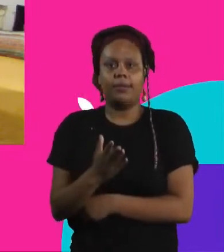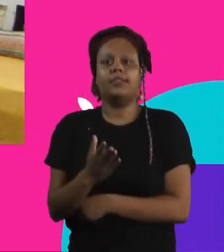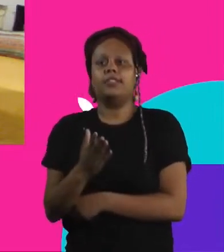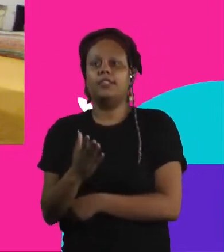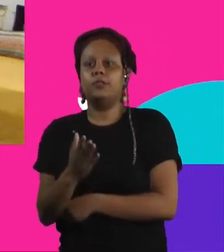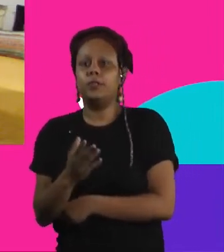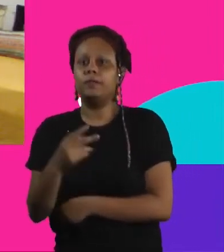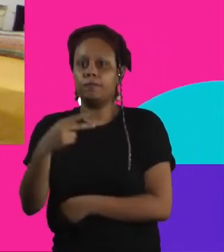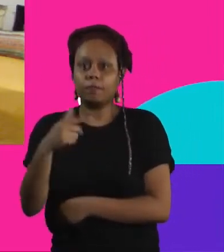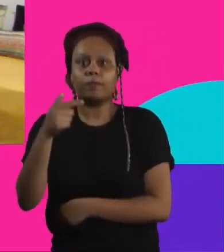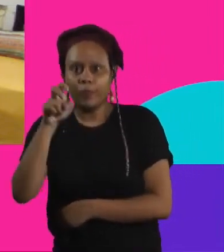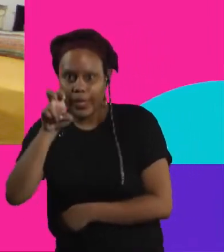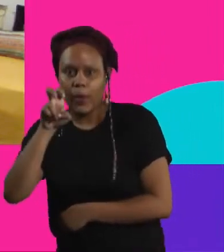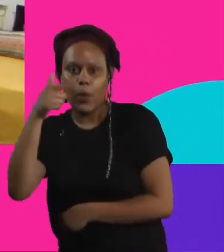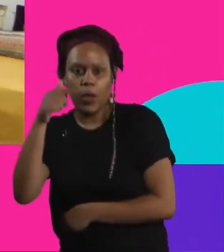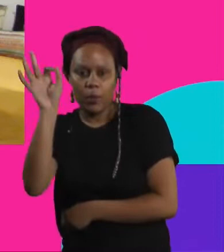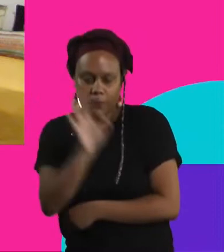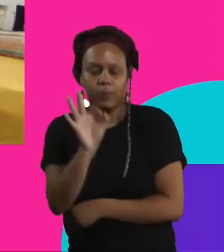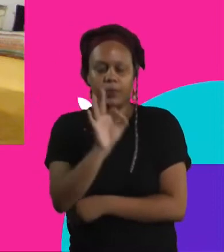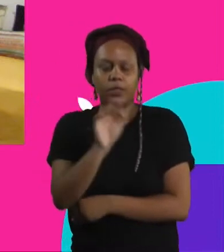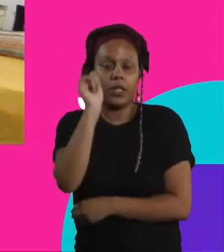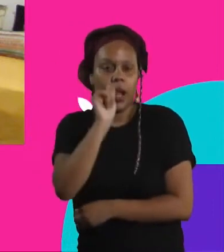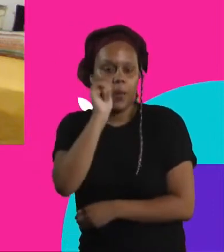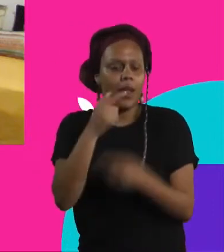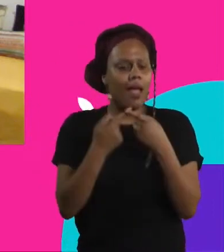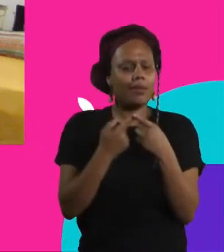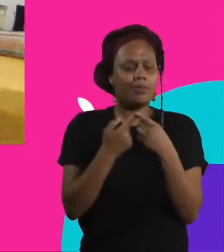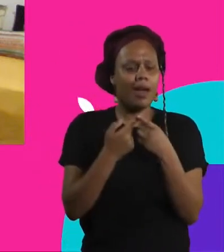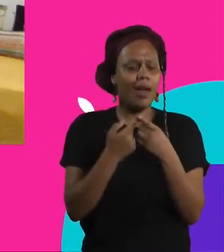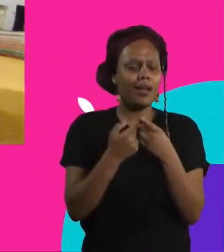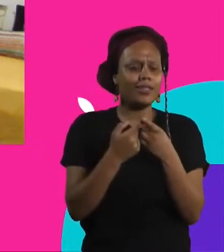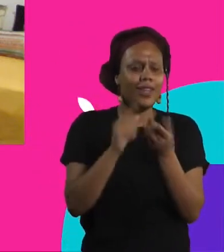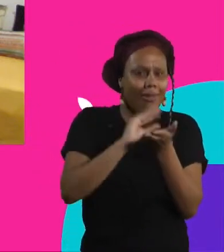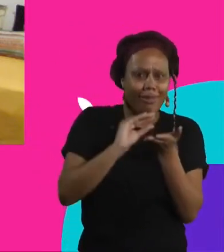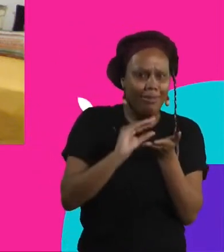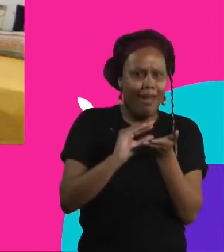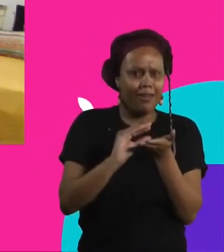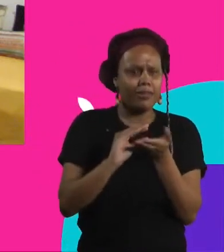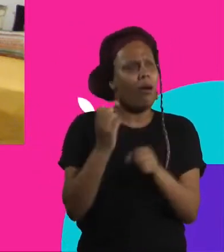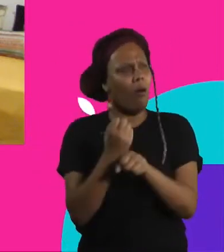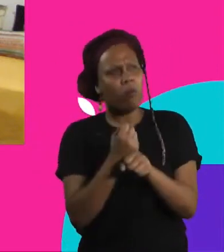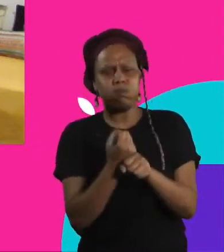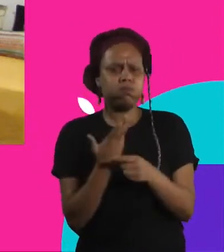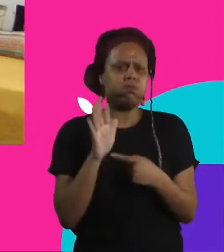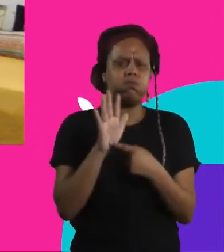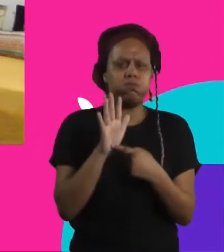mas a gente não vê ainda esse balanço dentro das organizações. Pensando no marcador social, né, no qual você